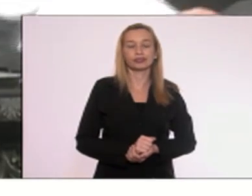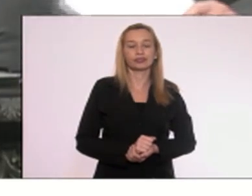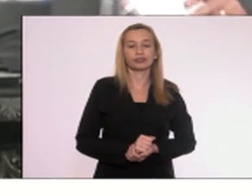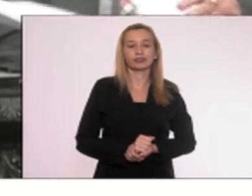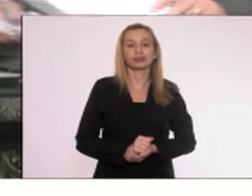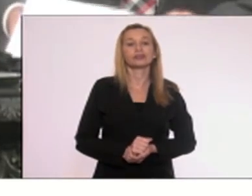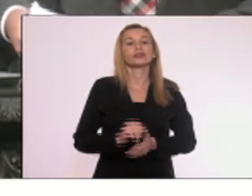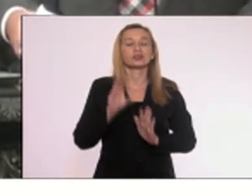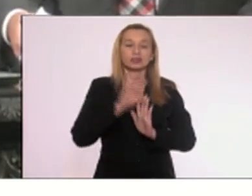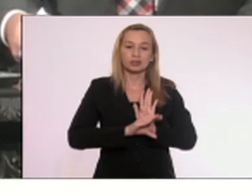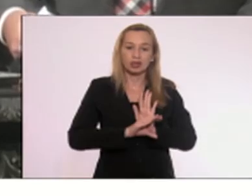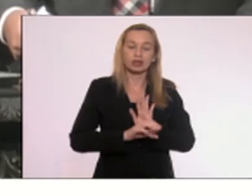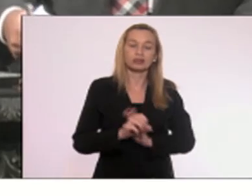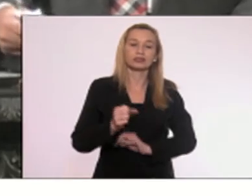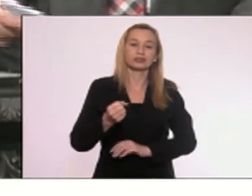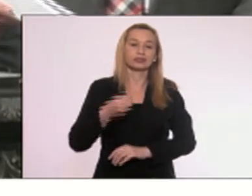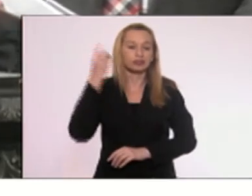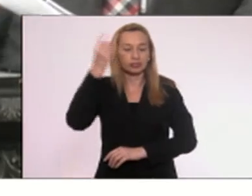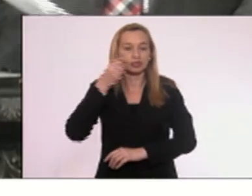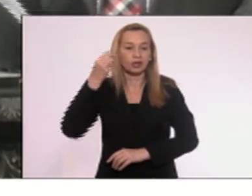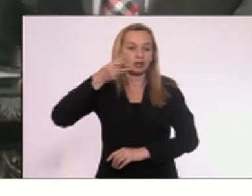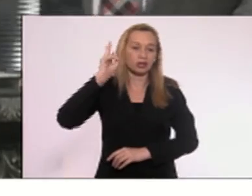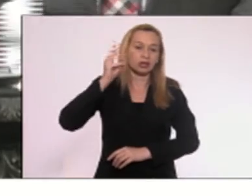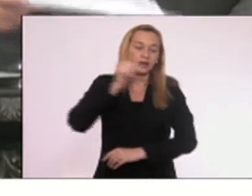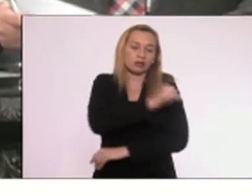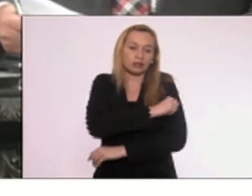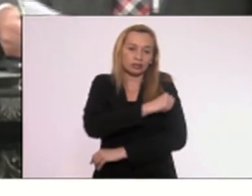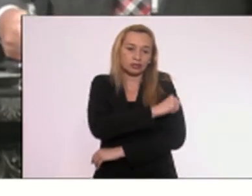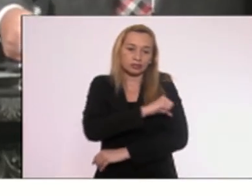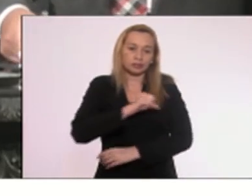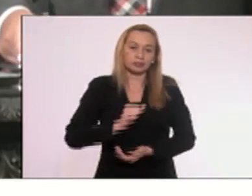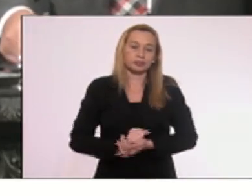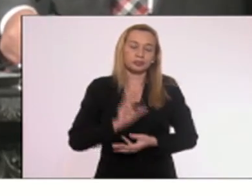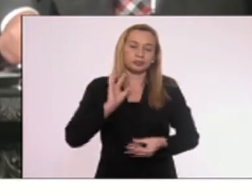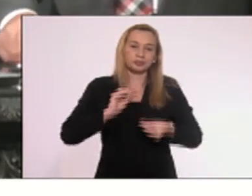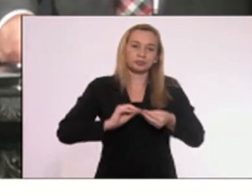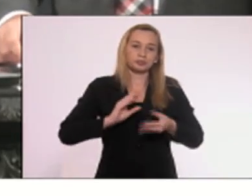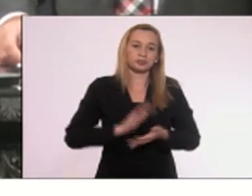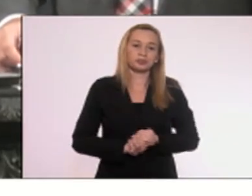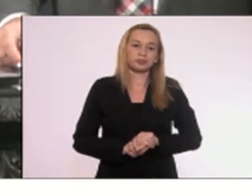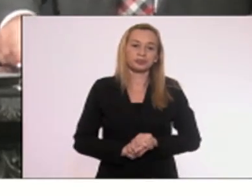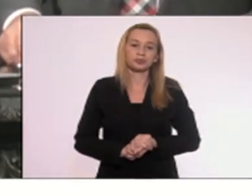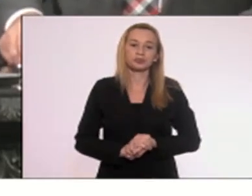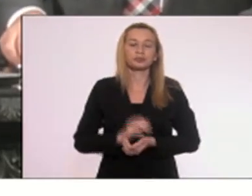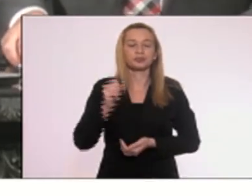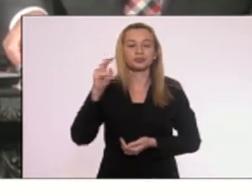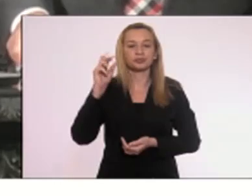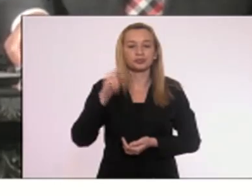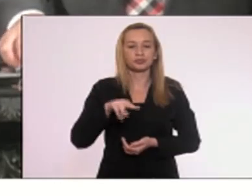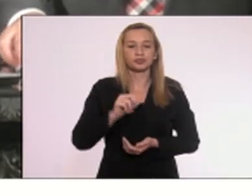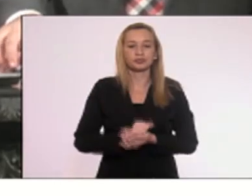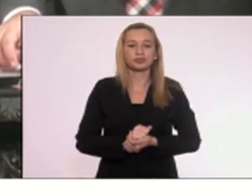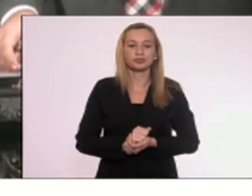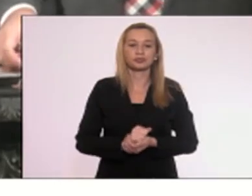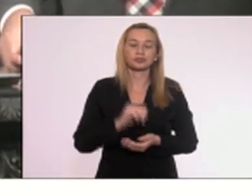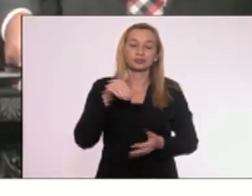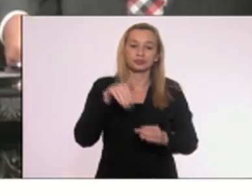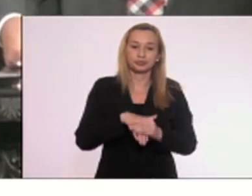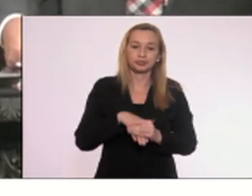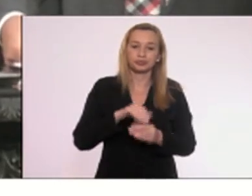aglutinando as emendas do deputado Valdec Carneiro e enfermeira Rejane, com o Anderson Moraes. Vamos